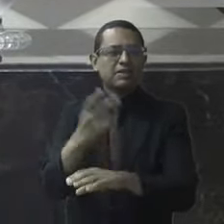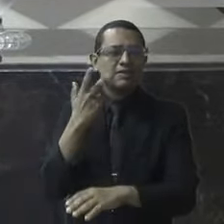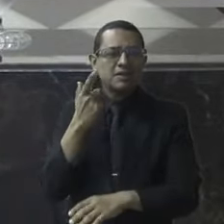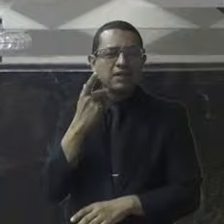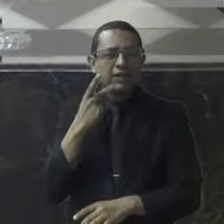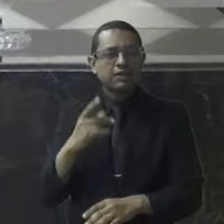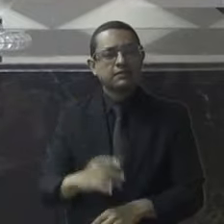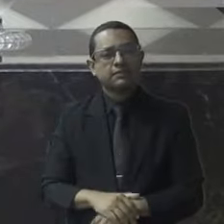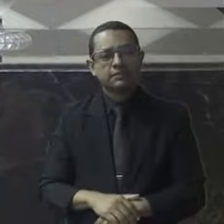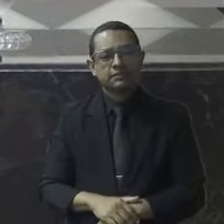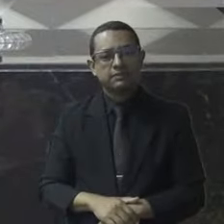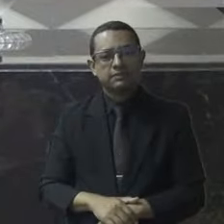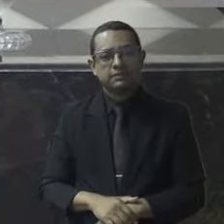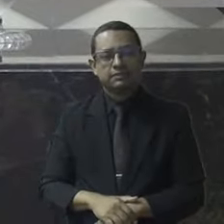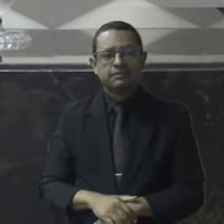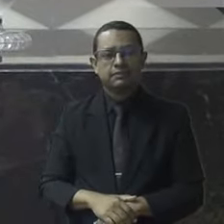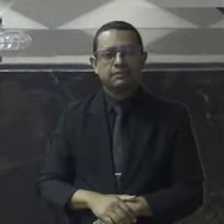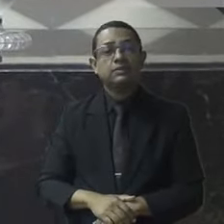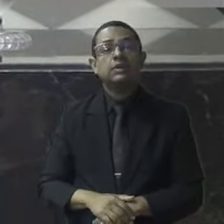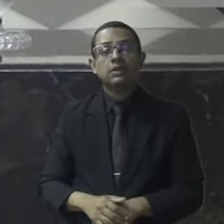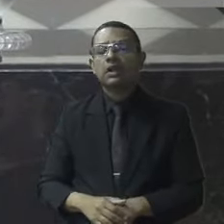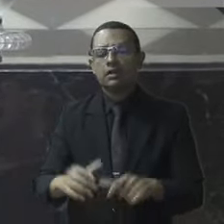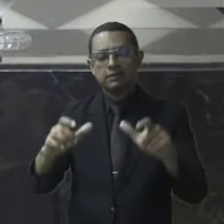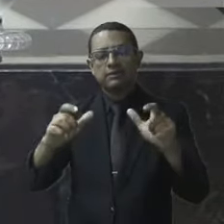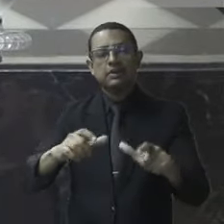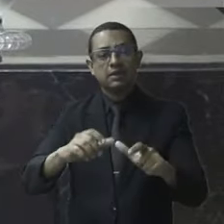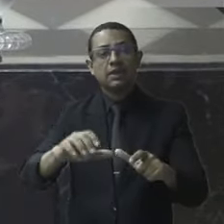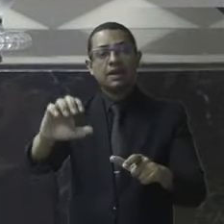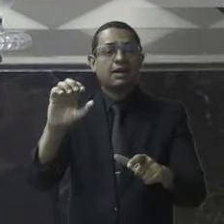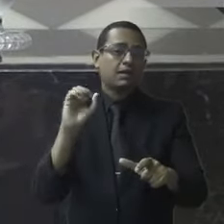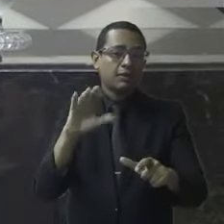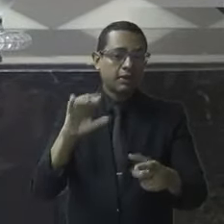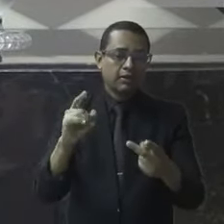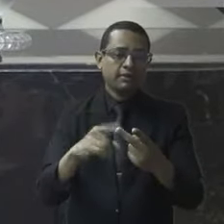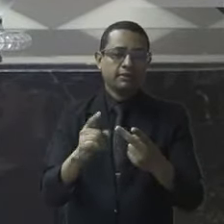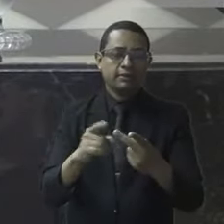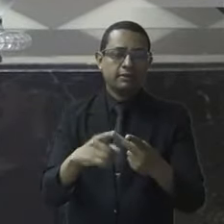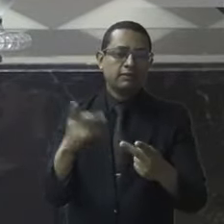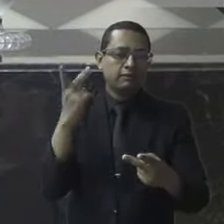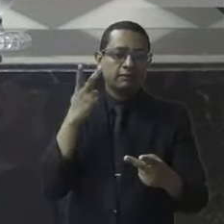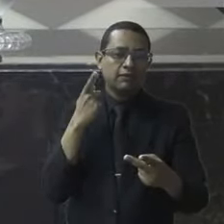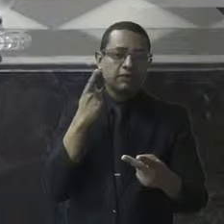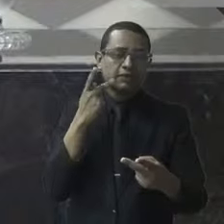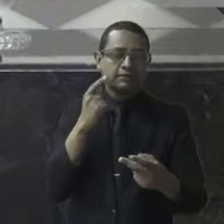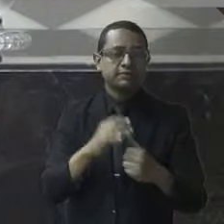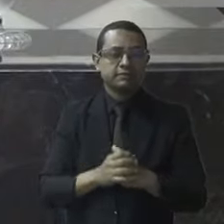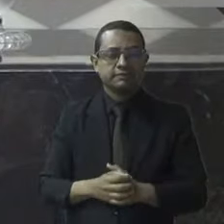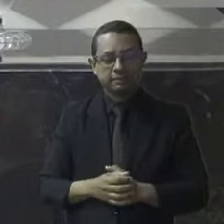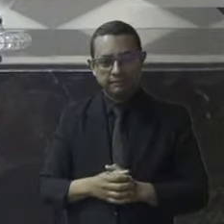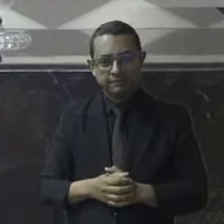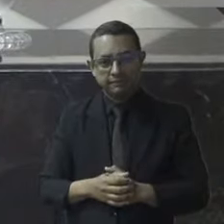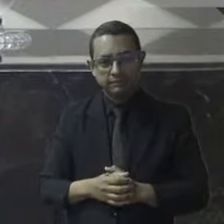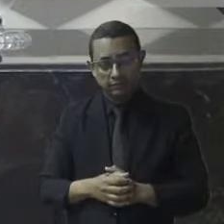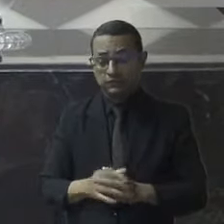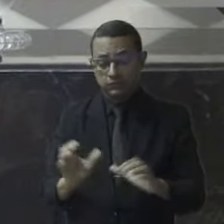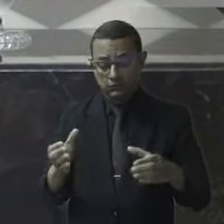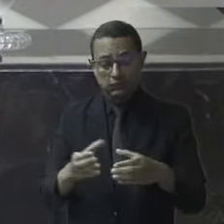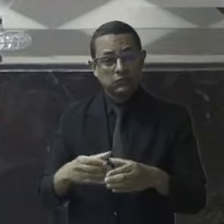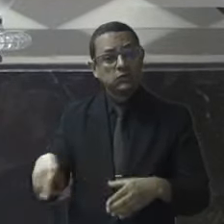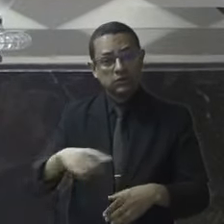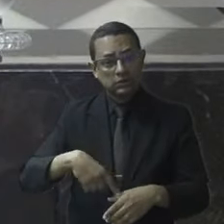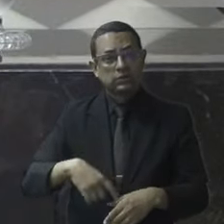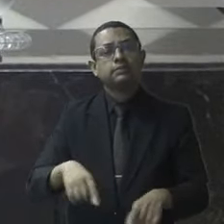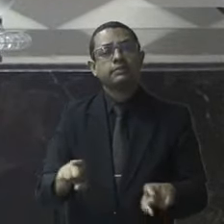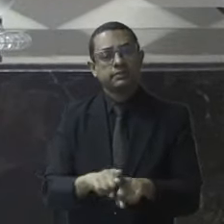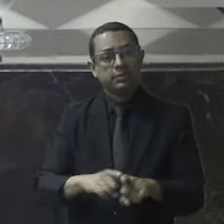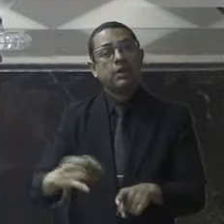específico, mais precisamente Caucaia Fortaleza. Além de nossa equipe, é importante destacar o